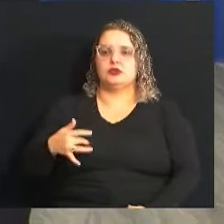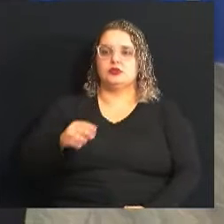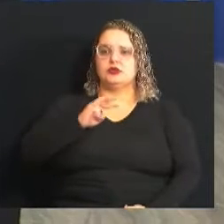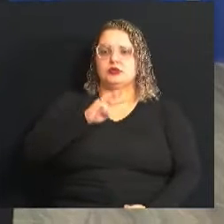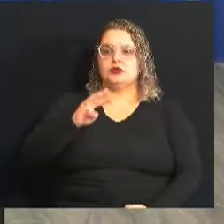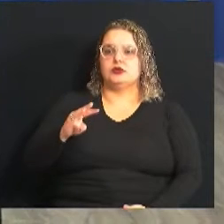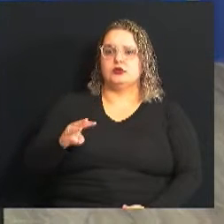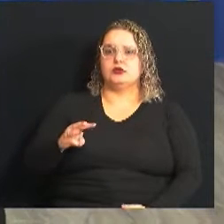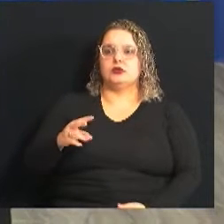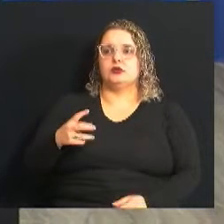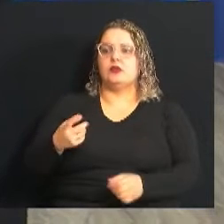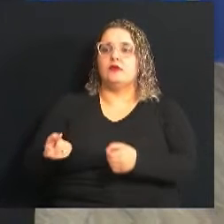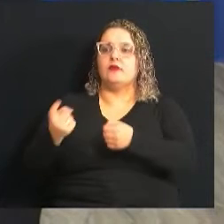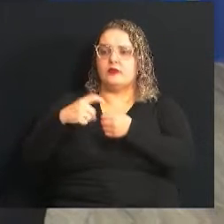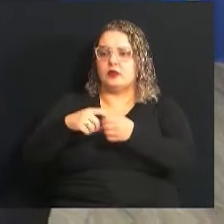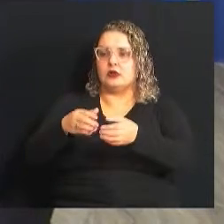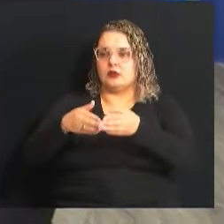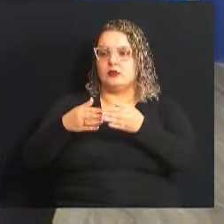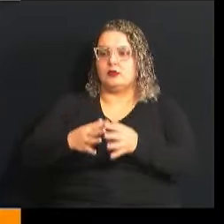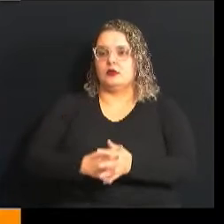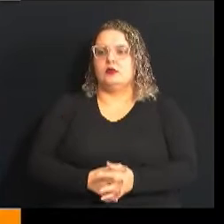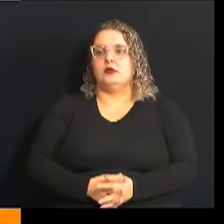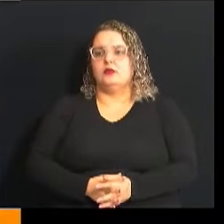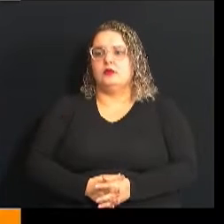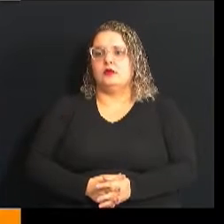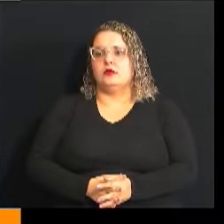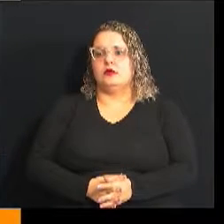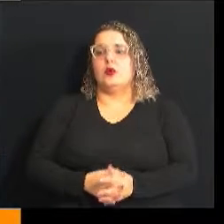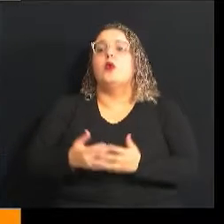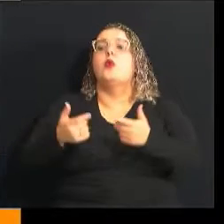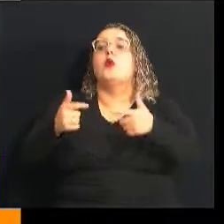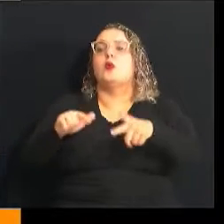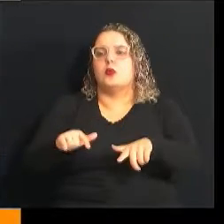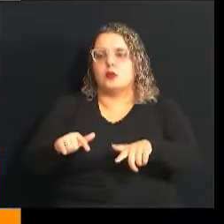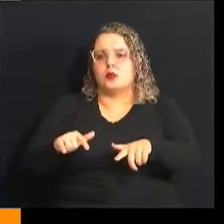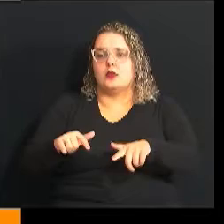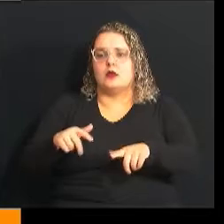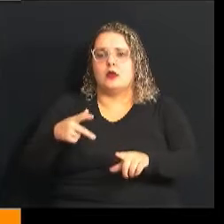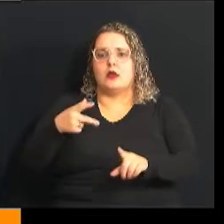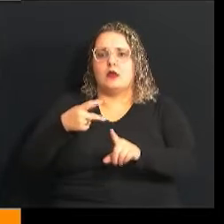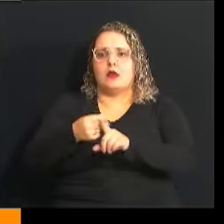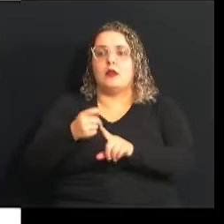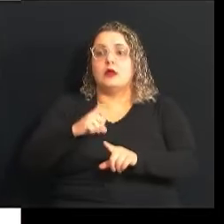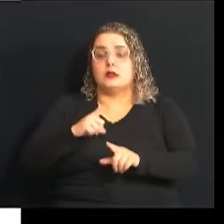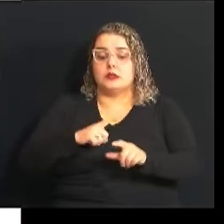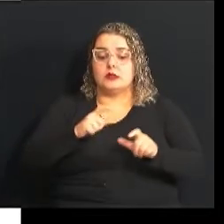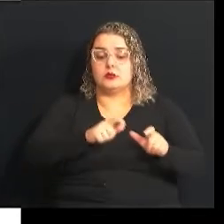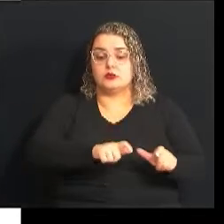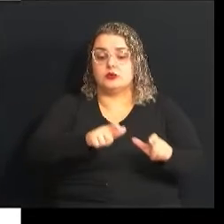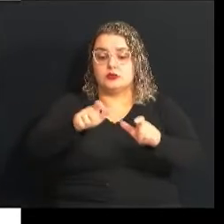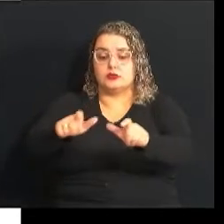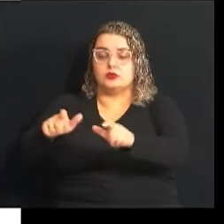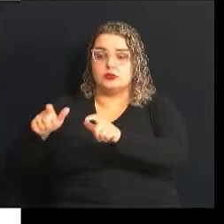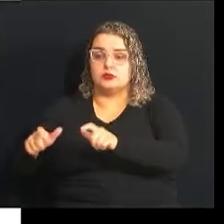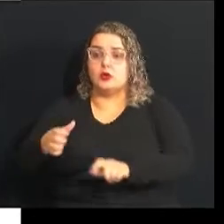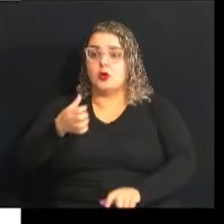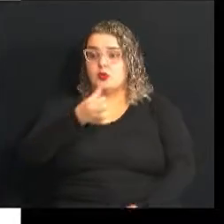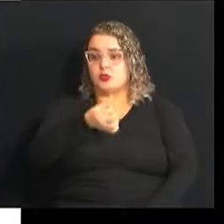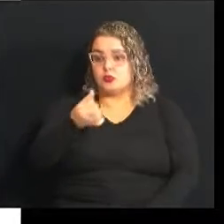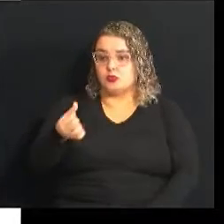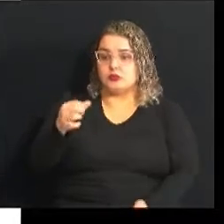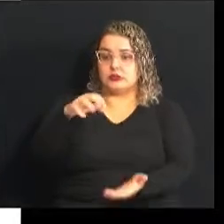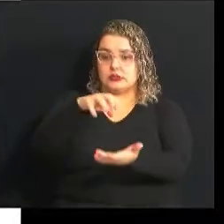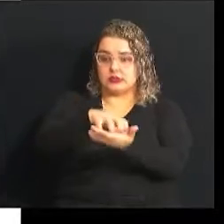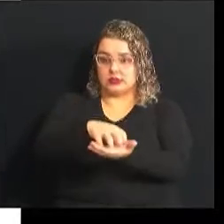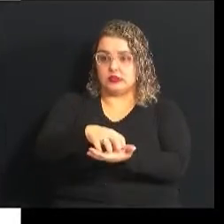Volta uma aba, Gabriel, por favor. Onde vacinar? Você tem os locais, inclusive os 66 centros de saúde